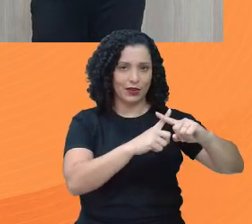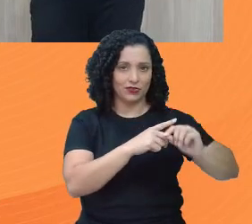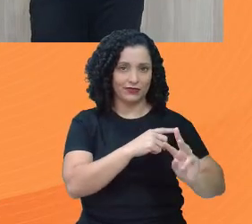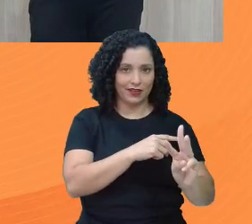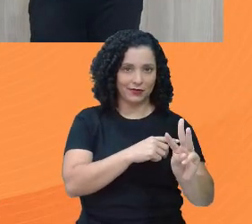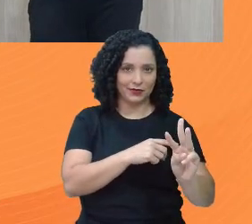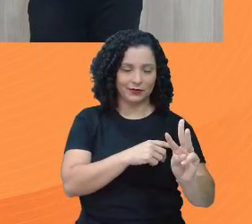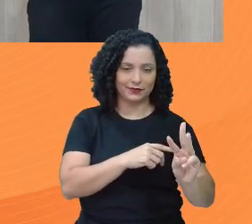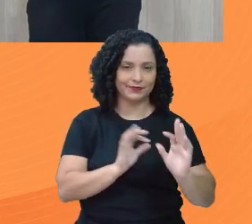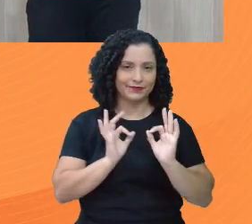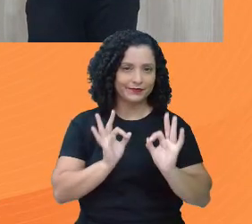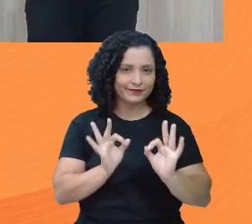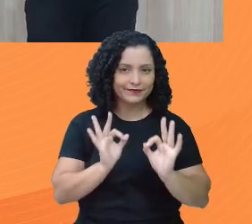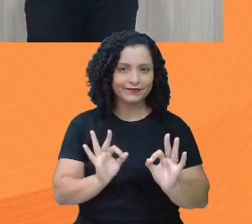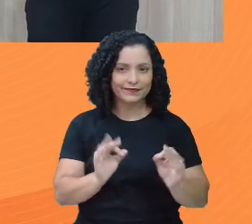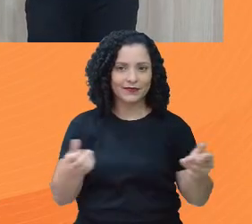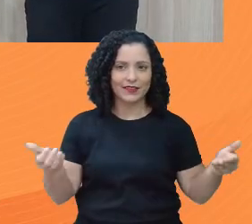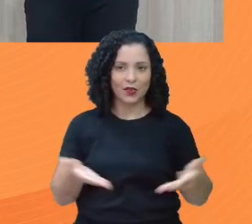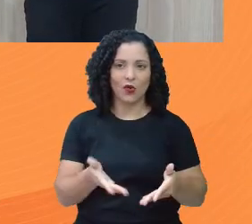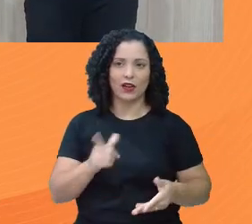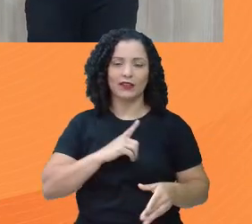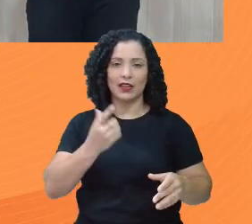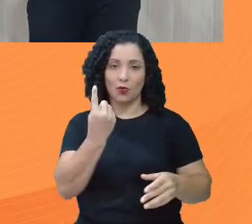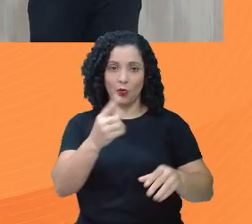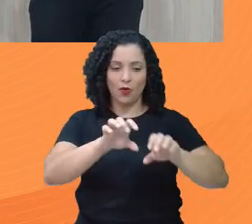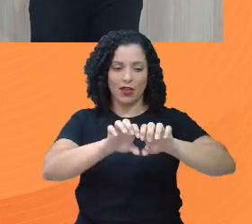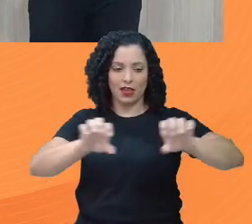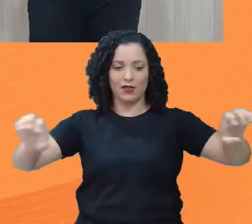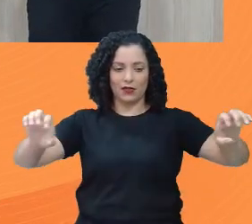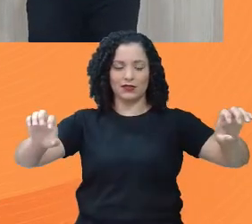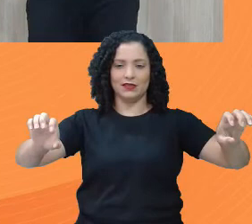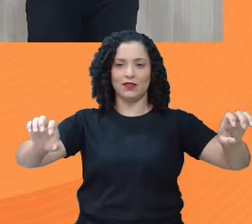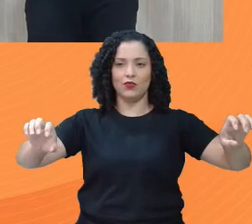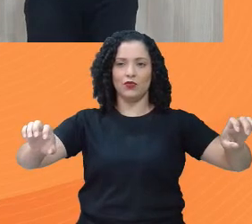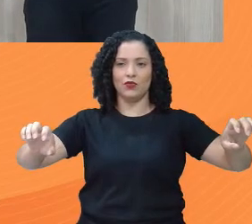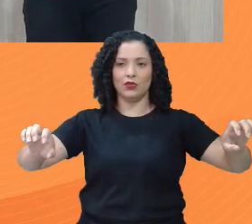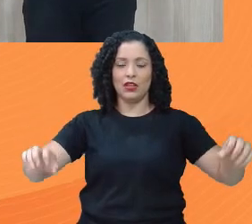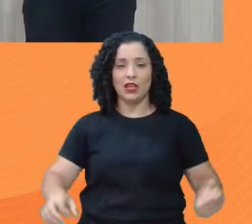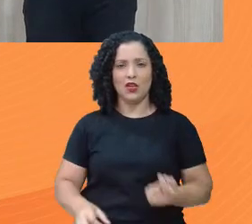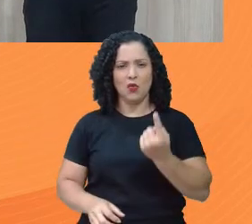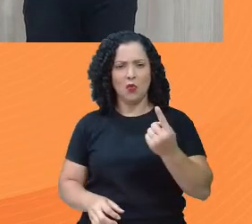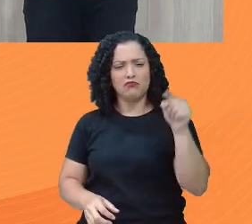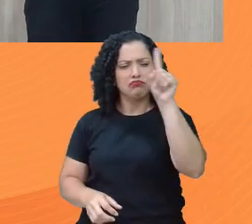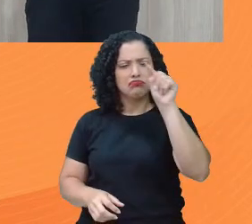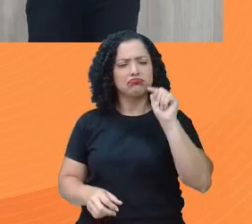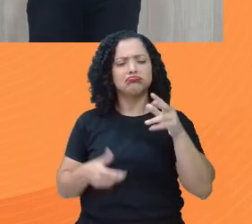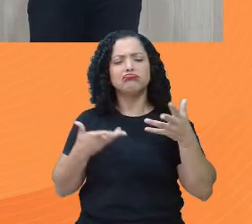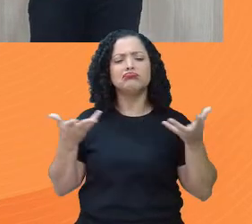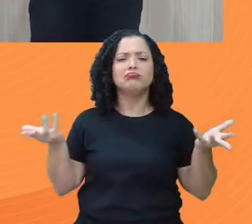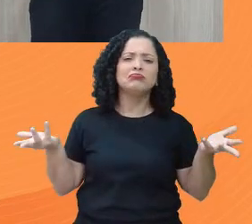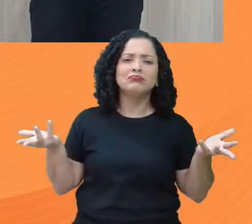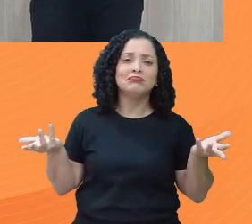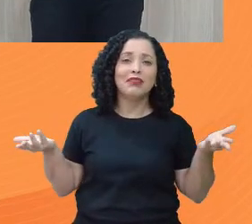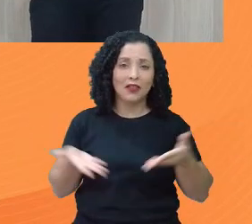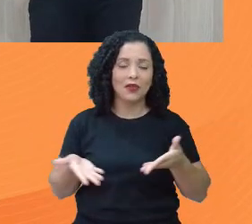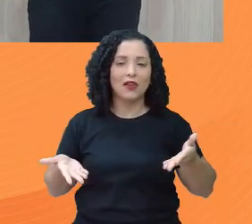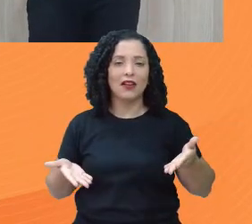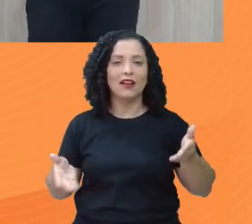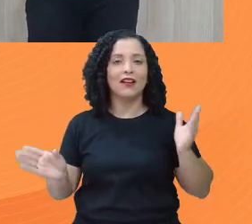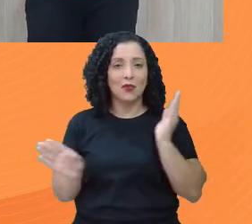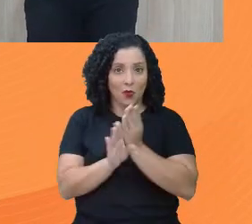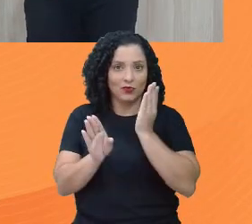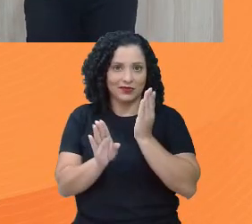você pode notar que você tem apenas aí uma equação com uma incógnita só. Então, dá para a gente resolver aí, dá para a